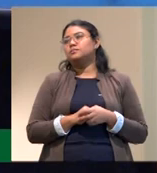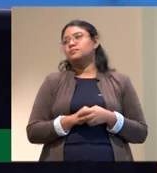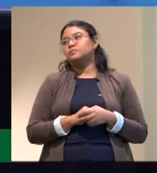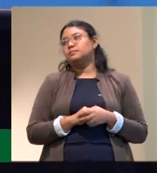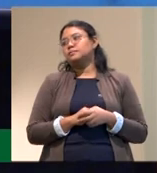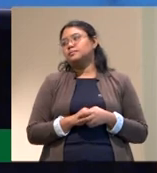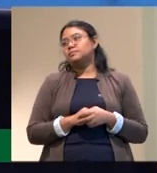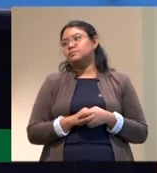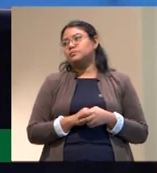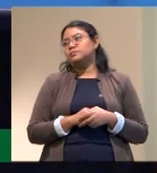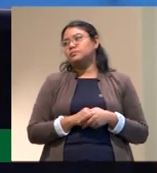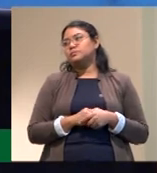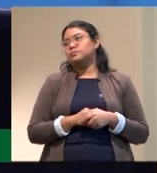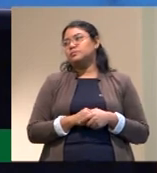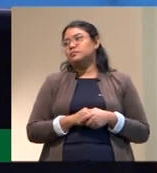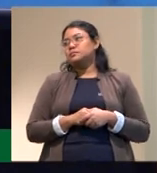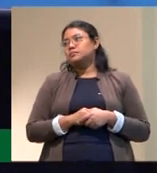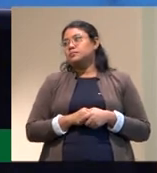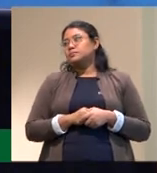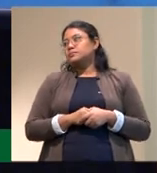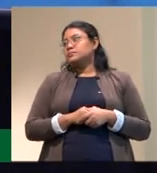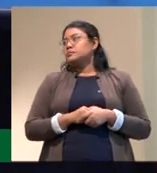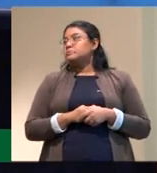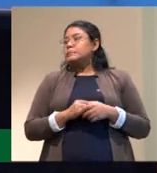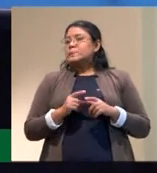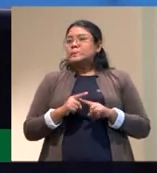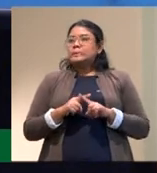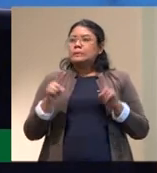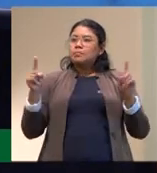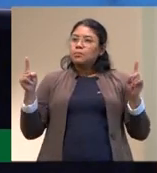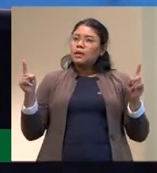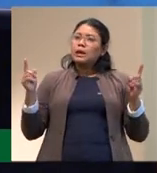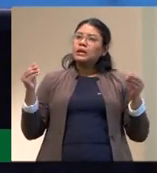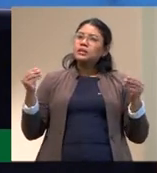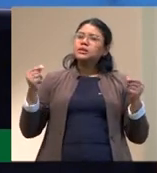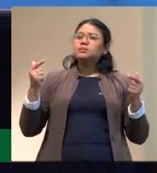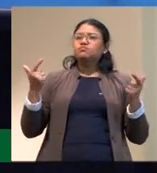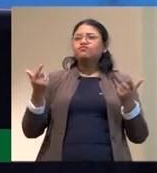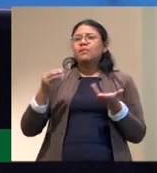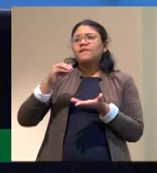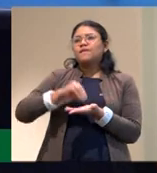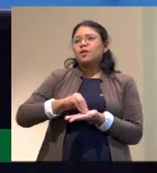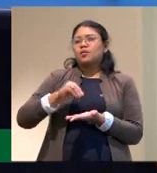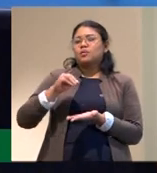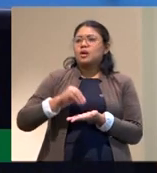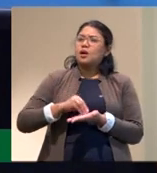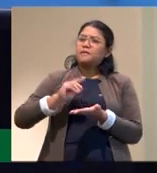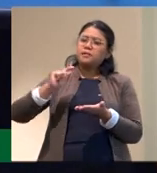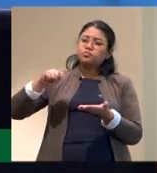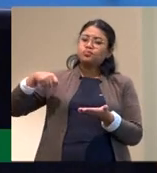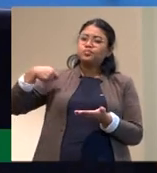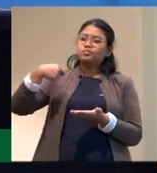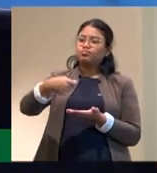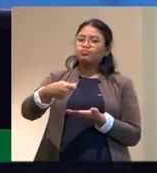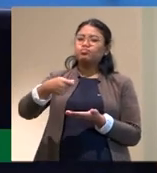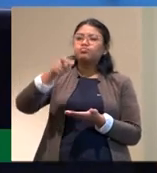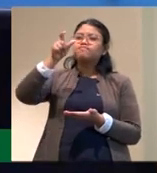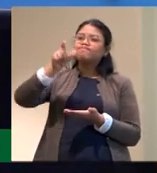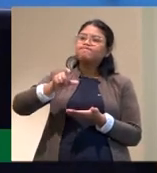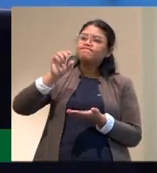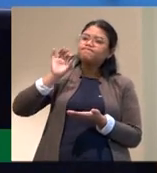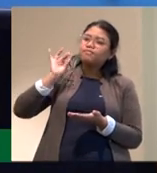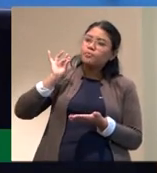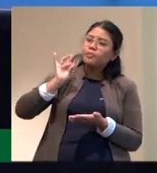Mas havia um vazio de definição de qual era, né, de fato,